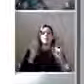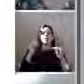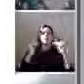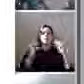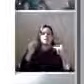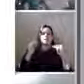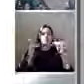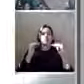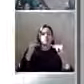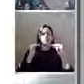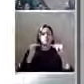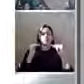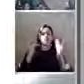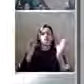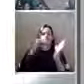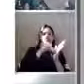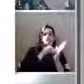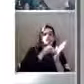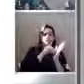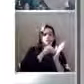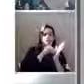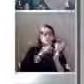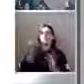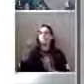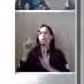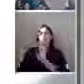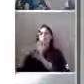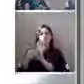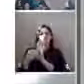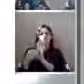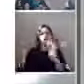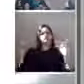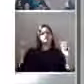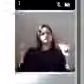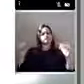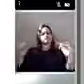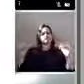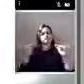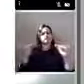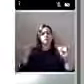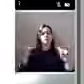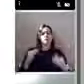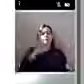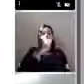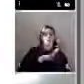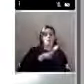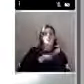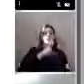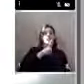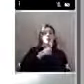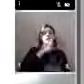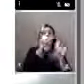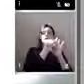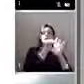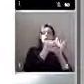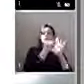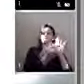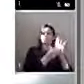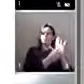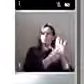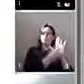entre os registrados e os não registrados, né? Enquanto em português nós vemos que a maioria tem registro, né? E